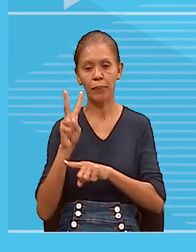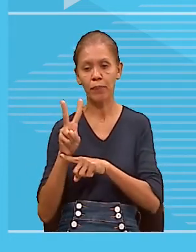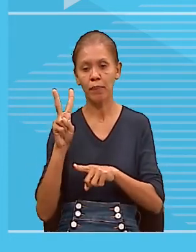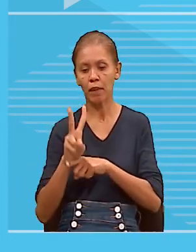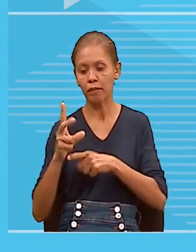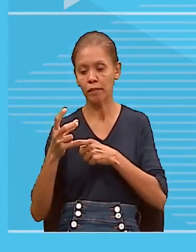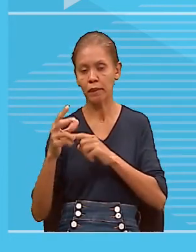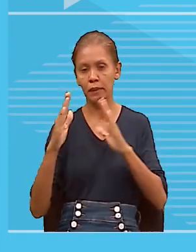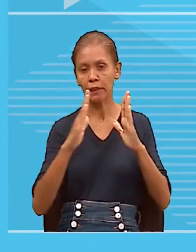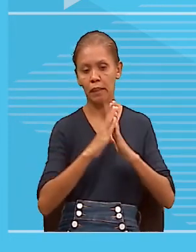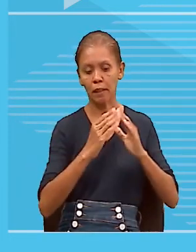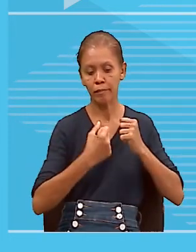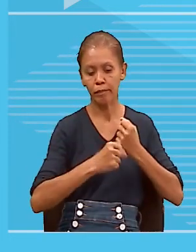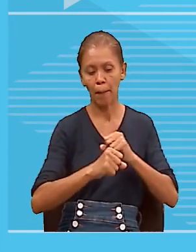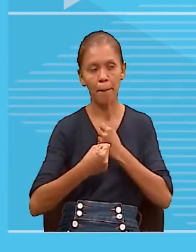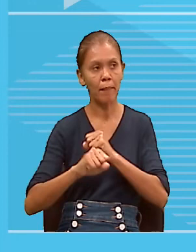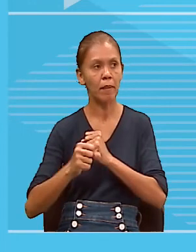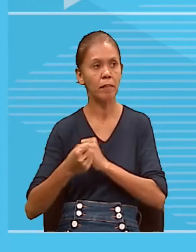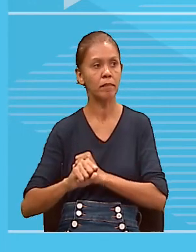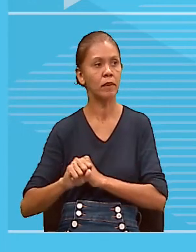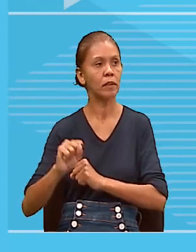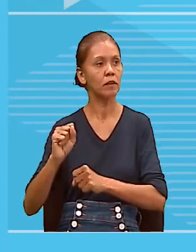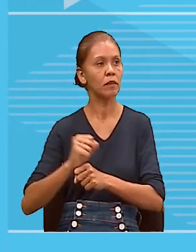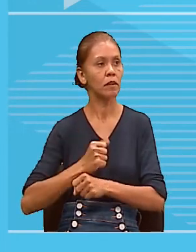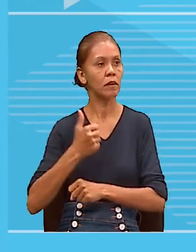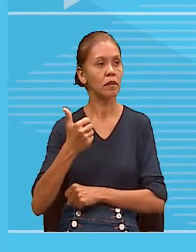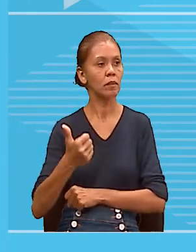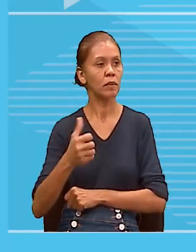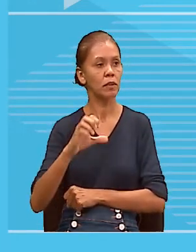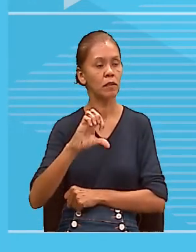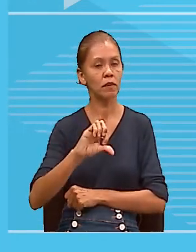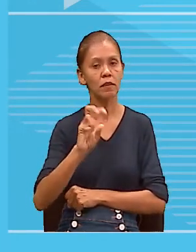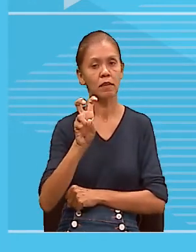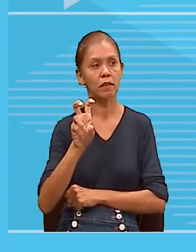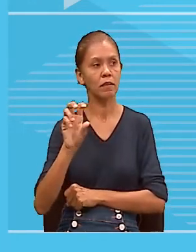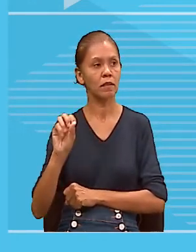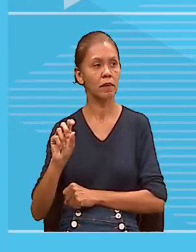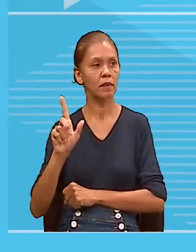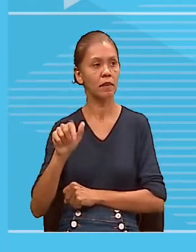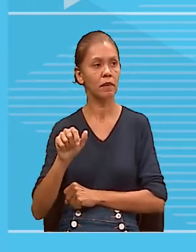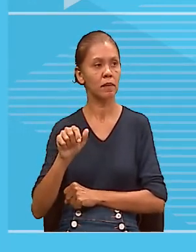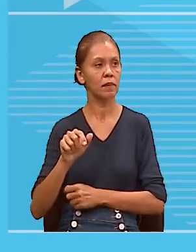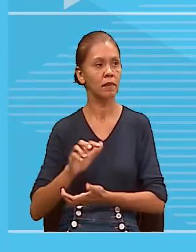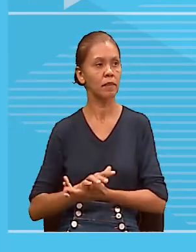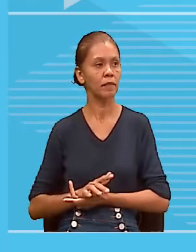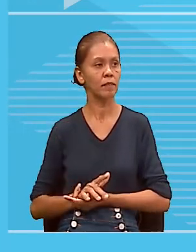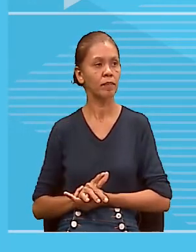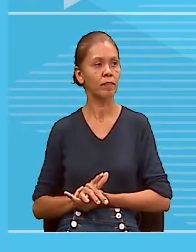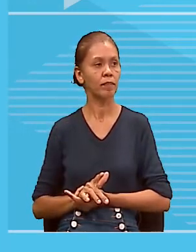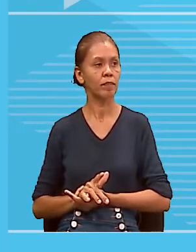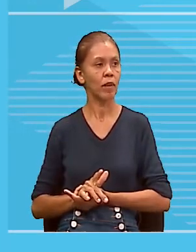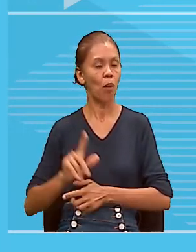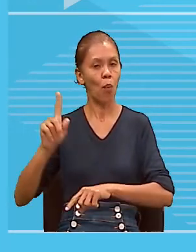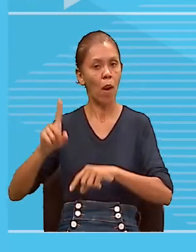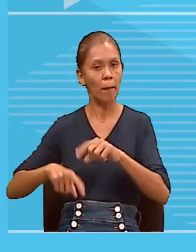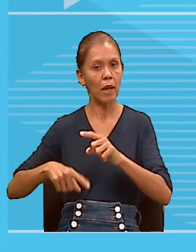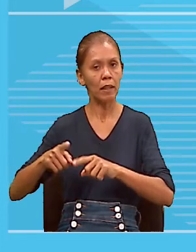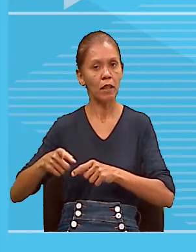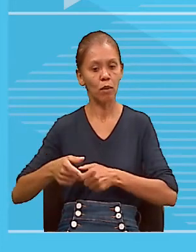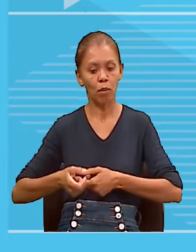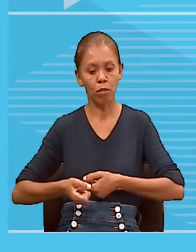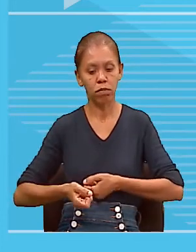50 década de 50 da Electrolux no ar o ar e na realidade demonstra e